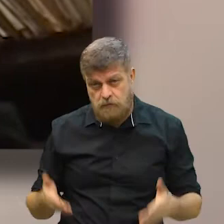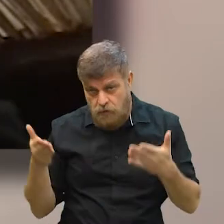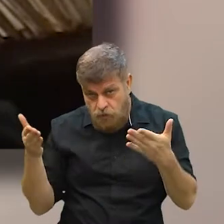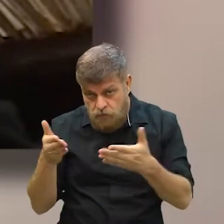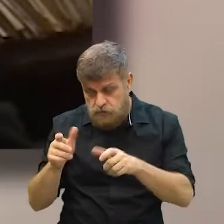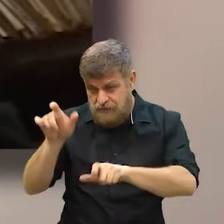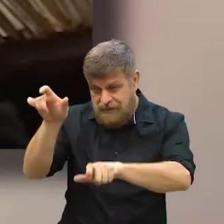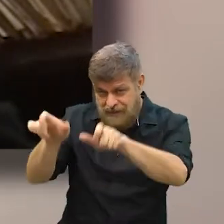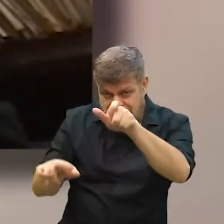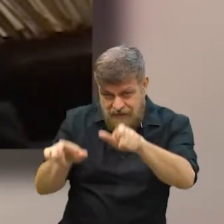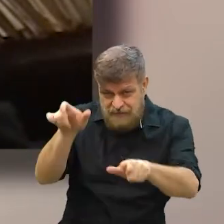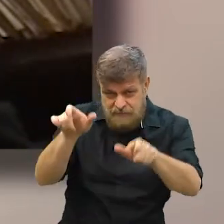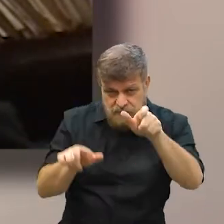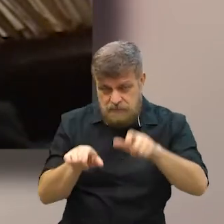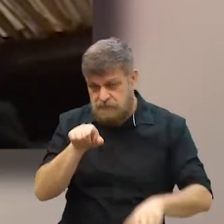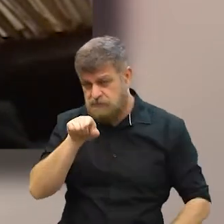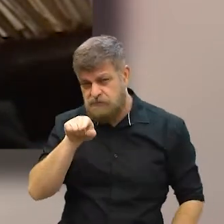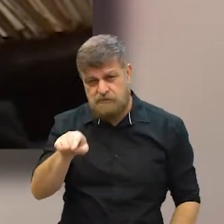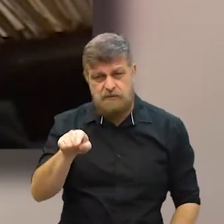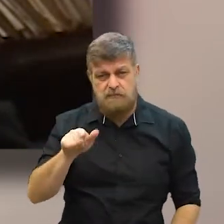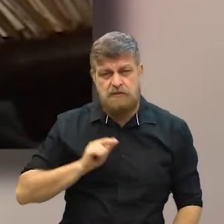Hoje as pessoas